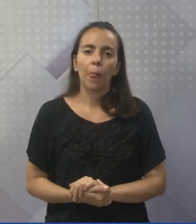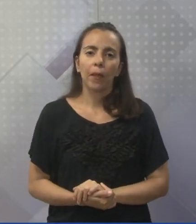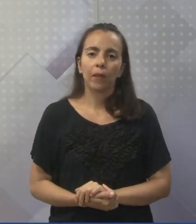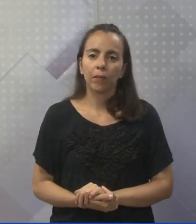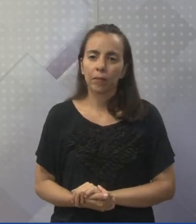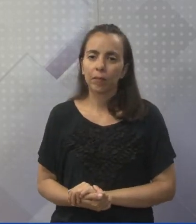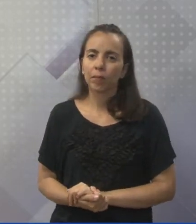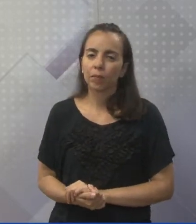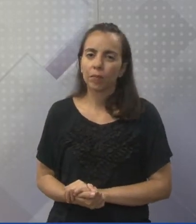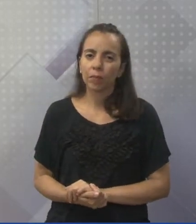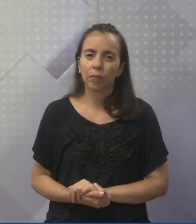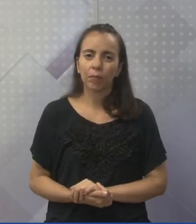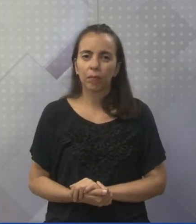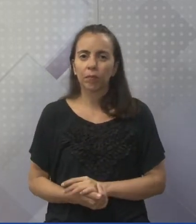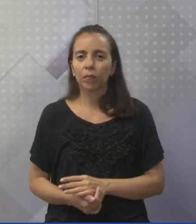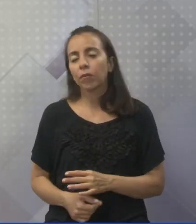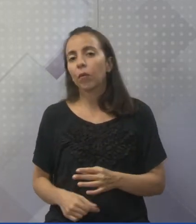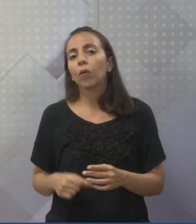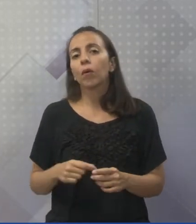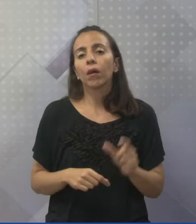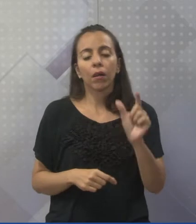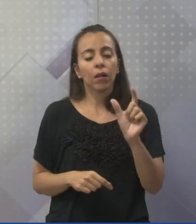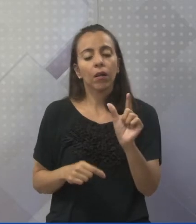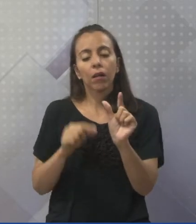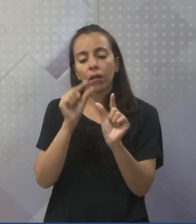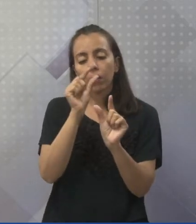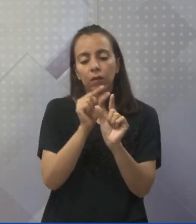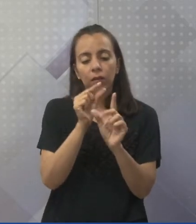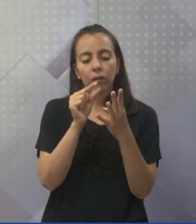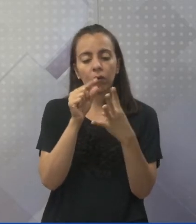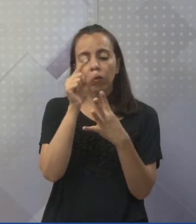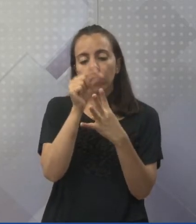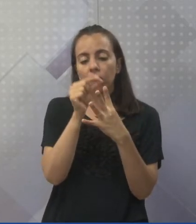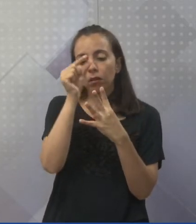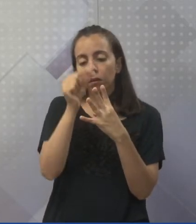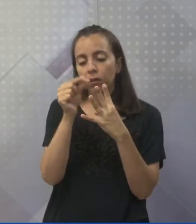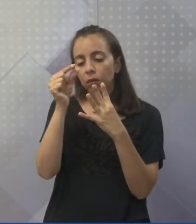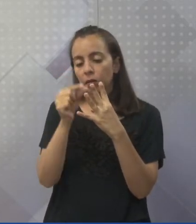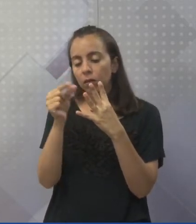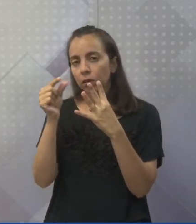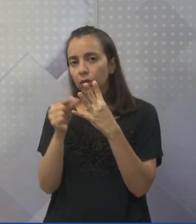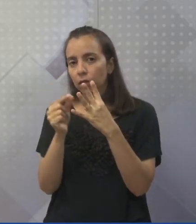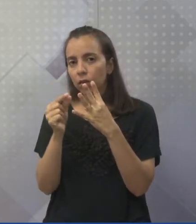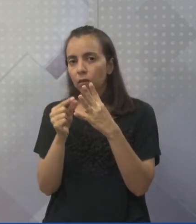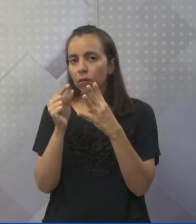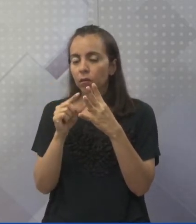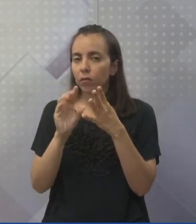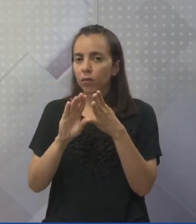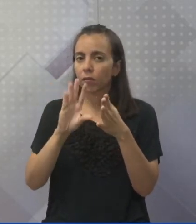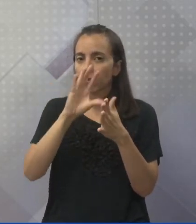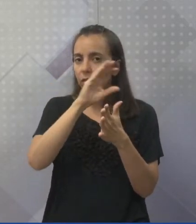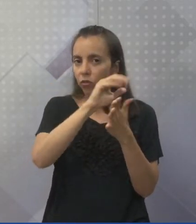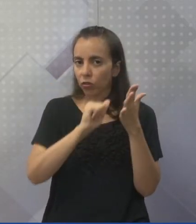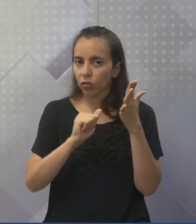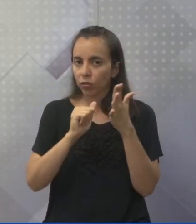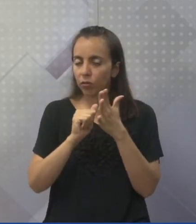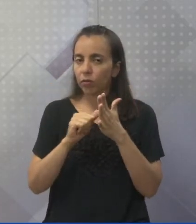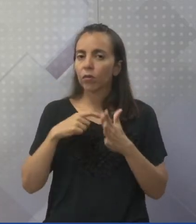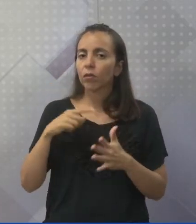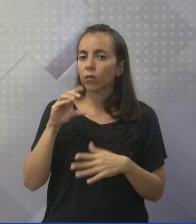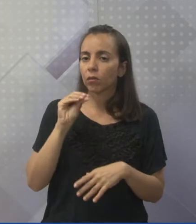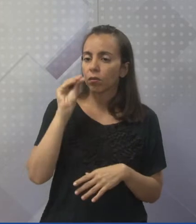as quatro primeiras letras, né? E ficaria só com um D. Ó. She would é a mesma coisa que